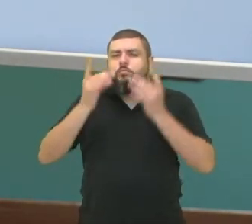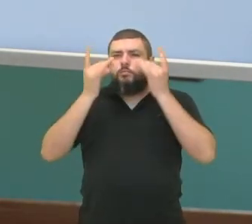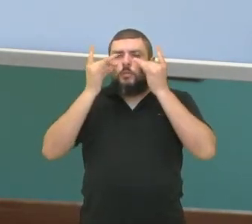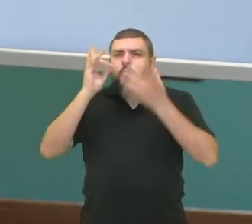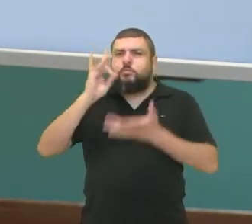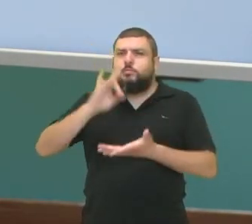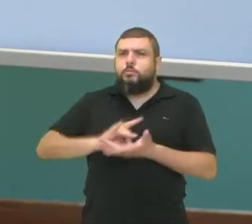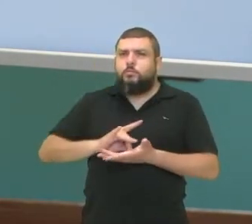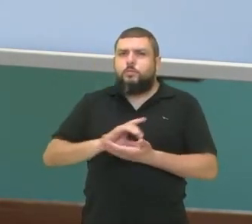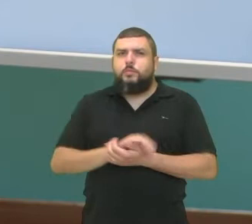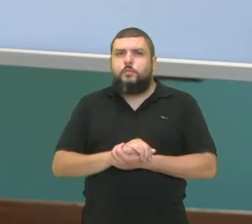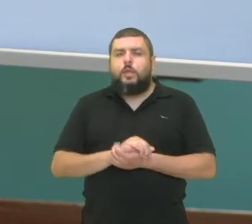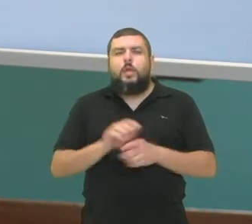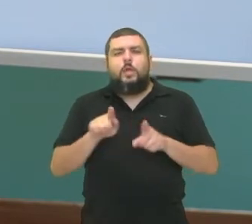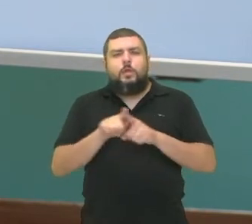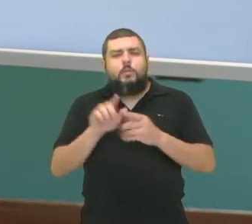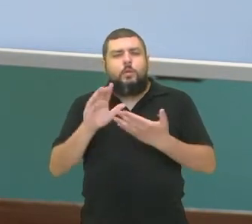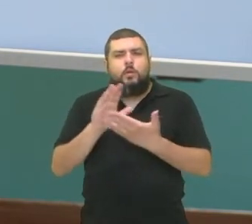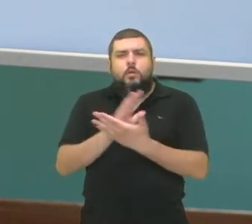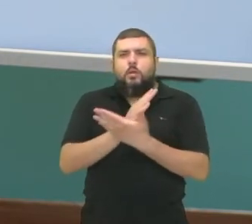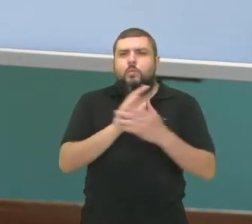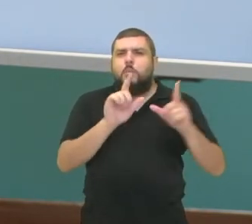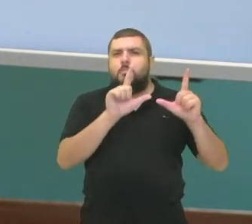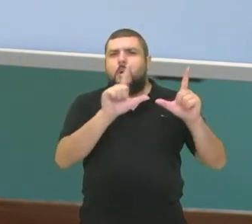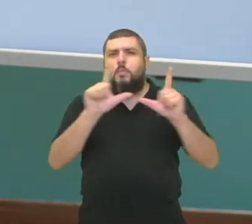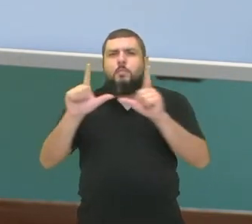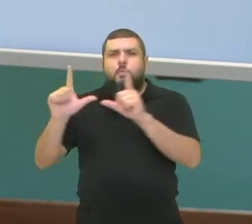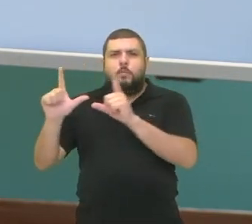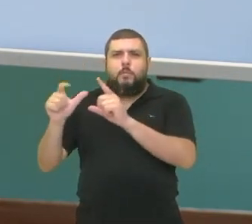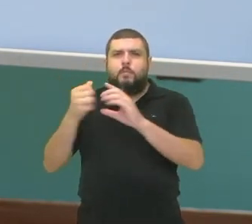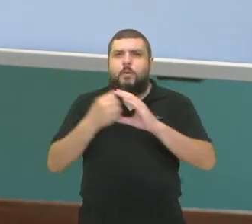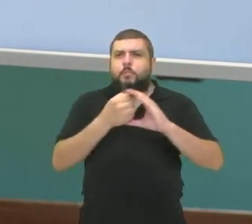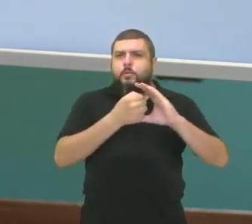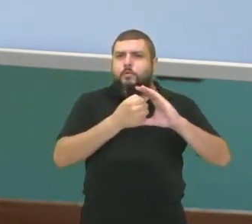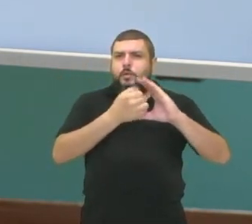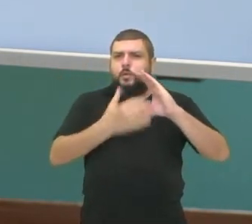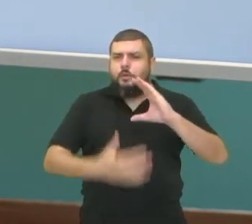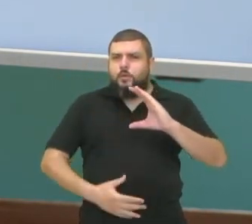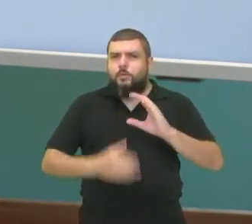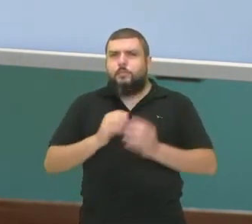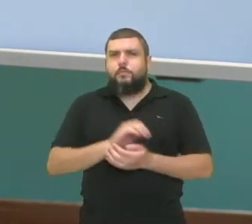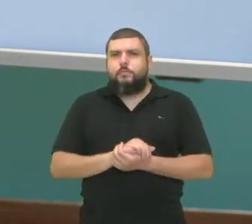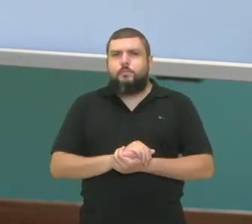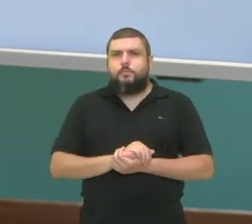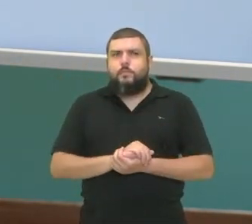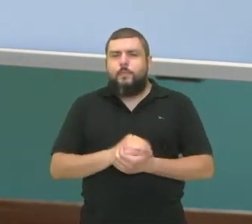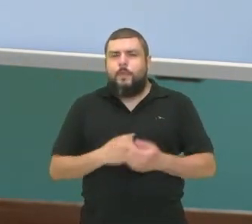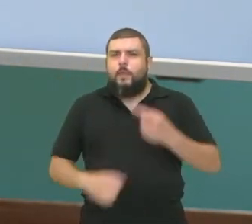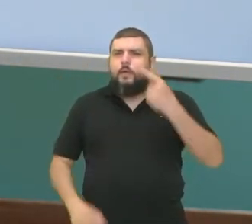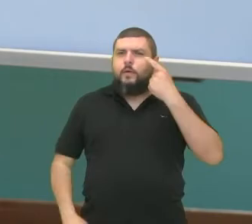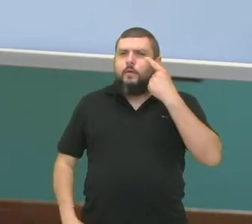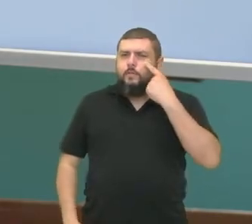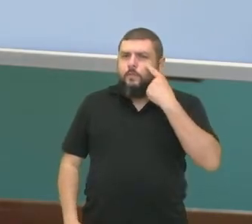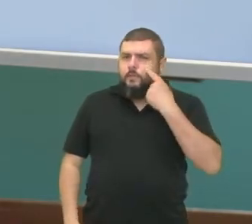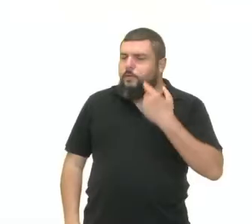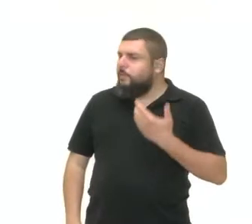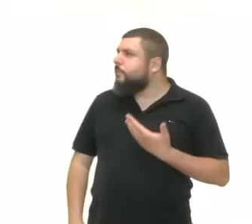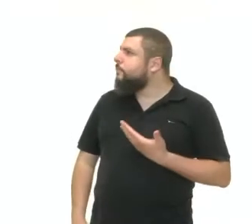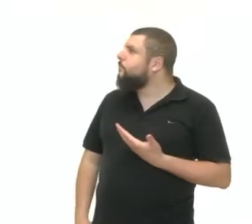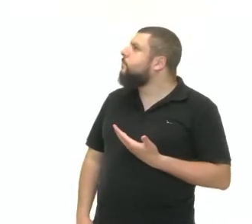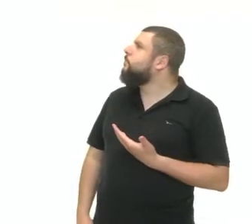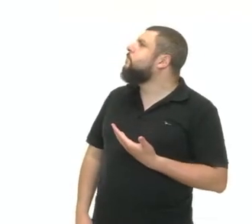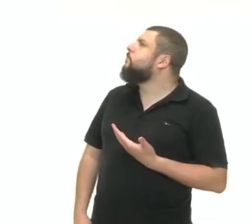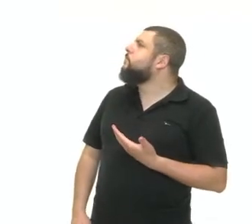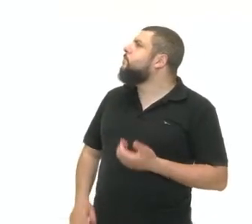de algumas obras realistas. E para início de conversa, vamos ver essa fotografia aqui. O que essa